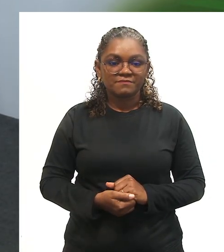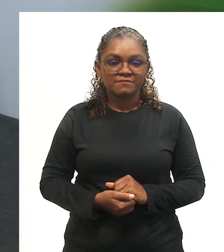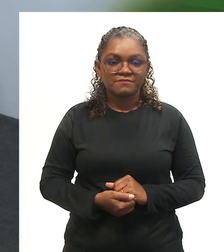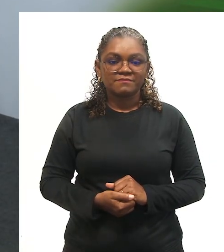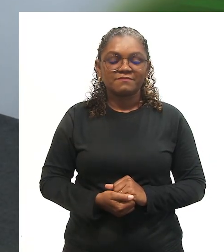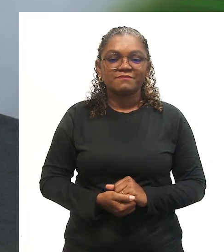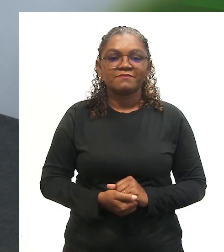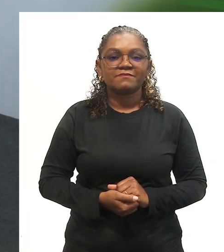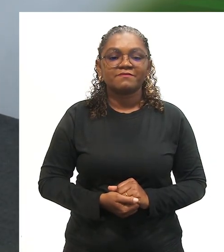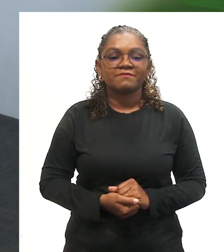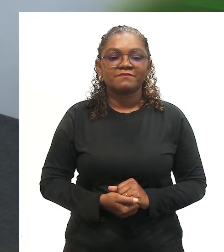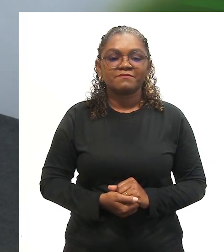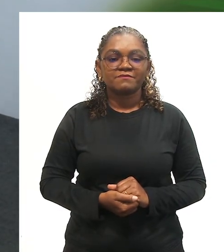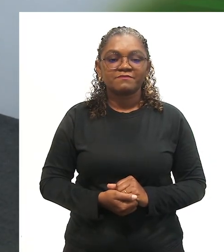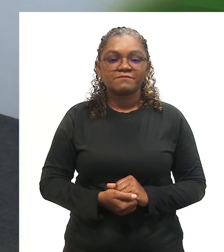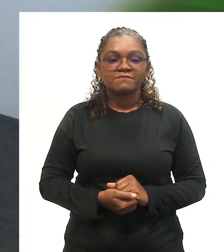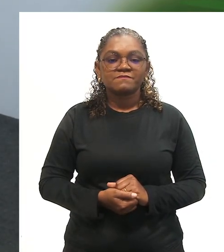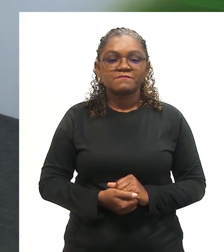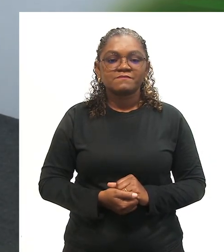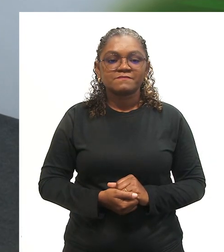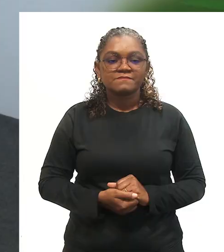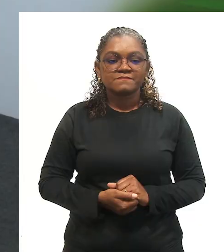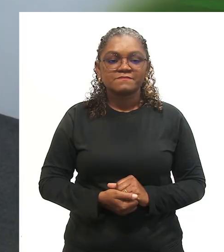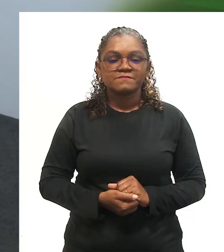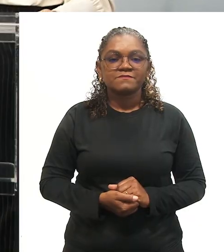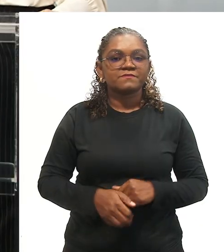Vamos seguir então para o início da nossa aula?